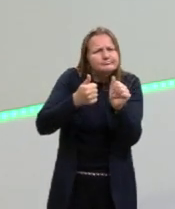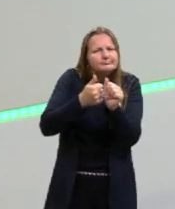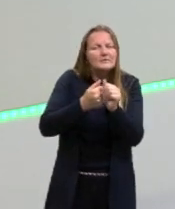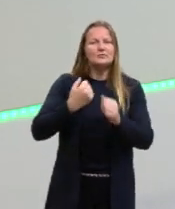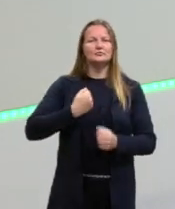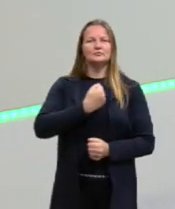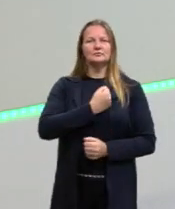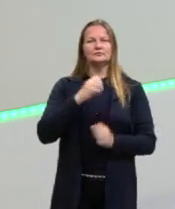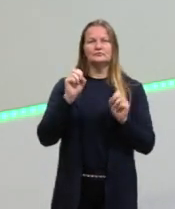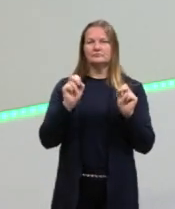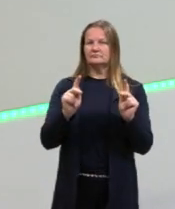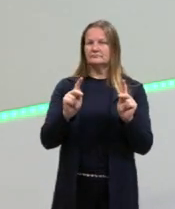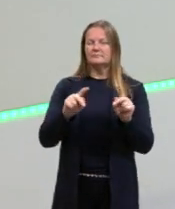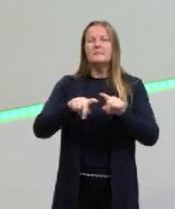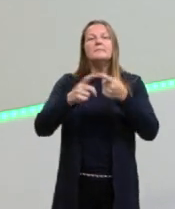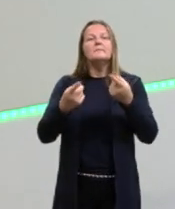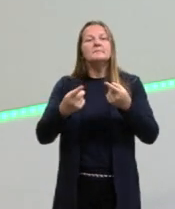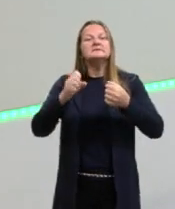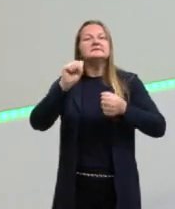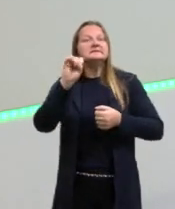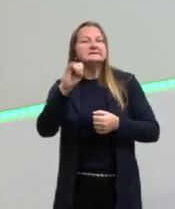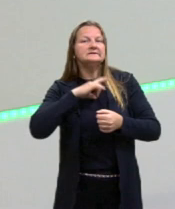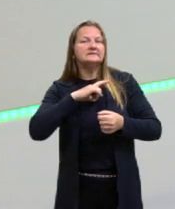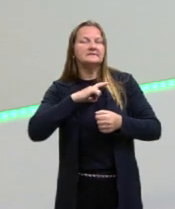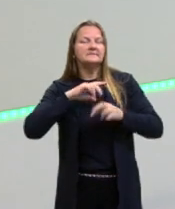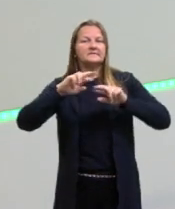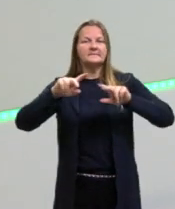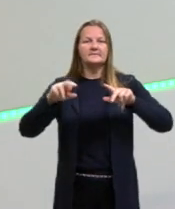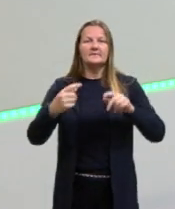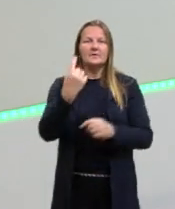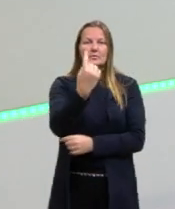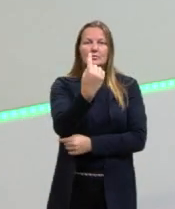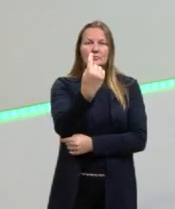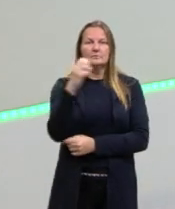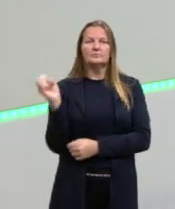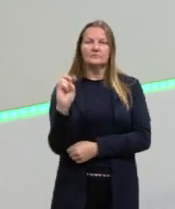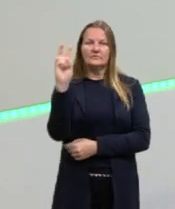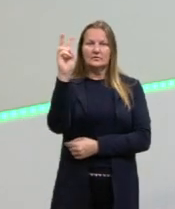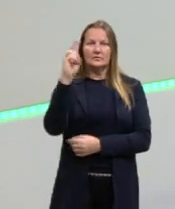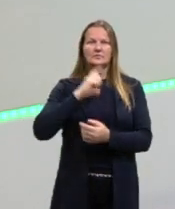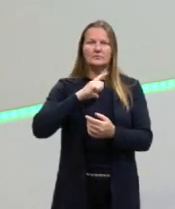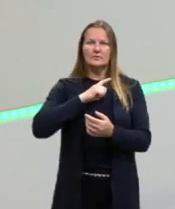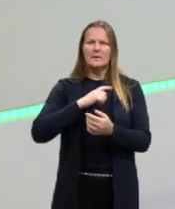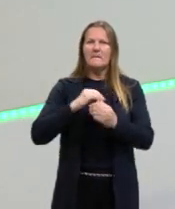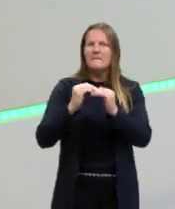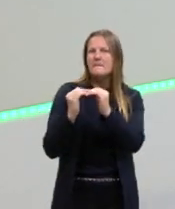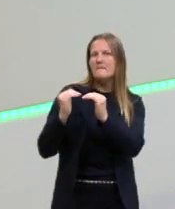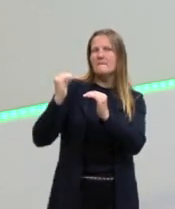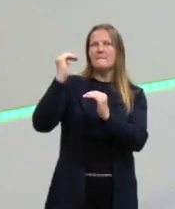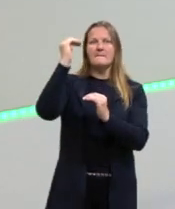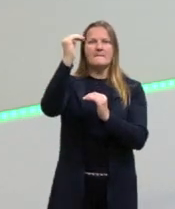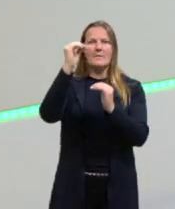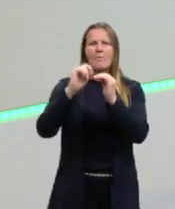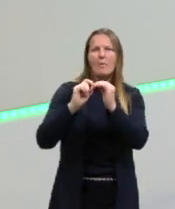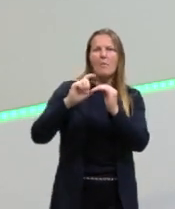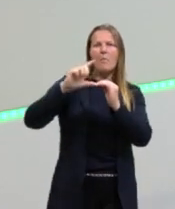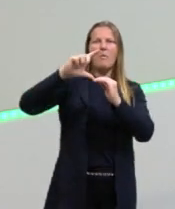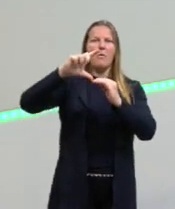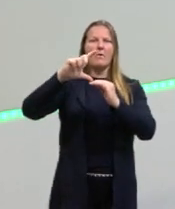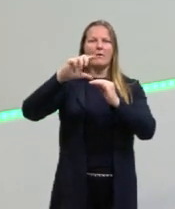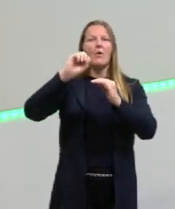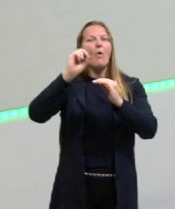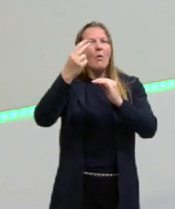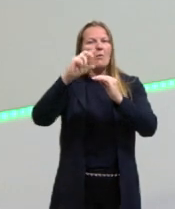desses valores só que quando nós temos um valor sequer que ele é muito acima ou então muito abaixo